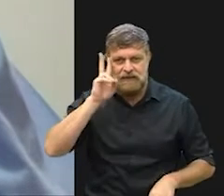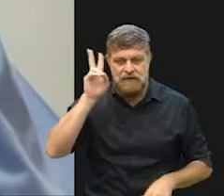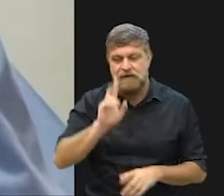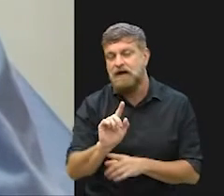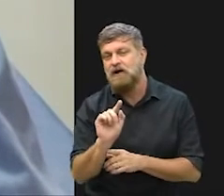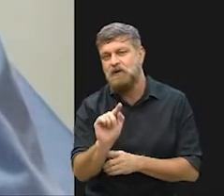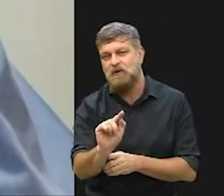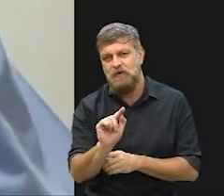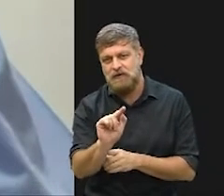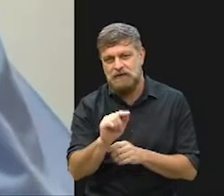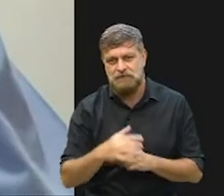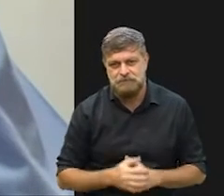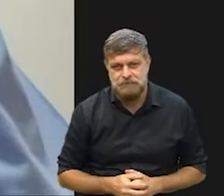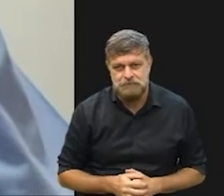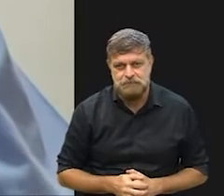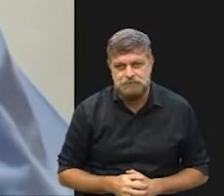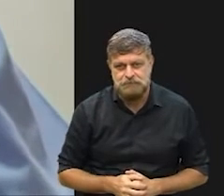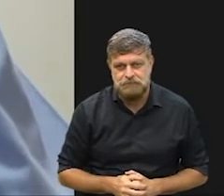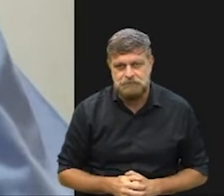filovírus, do